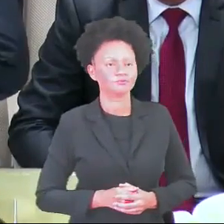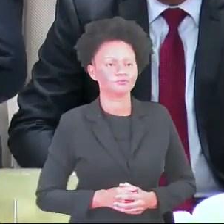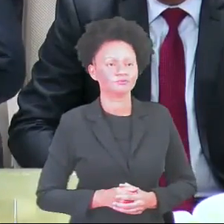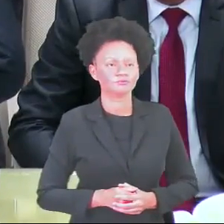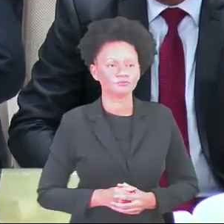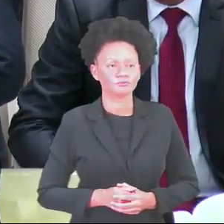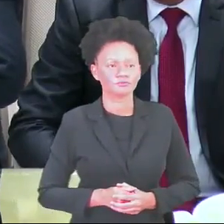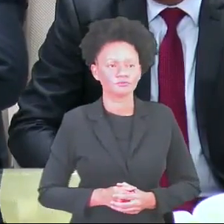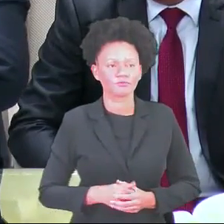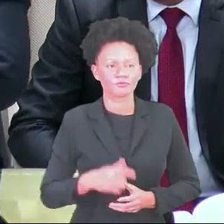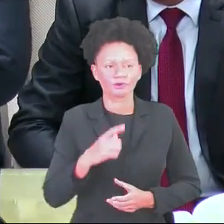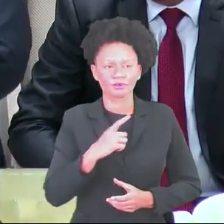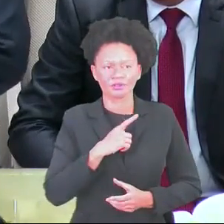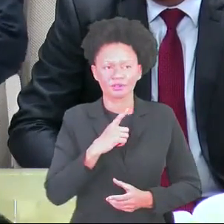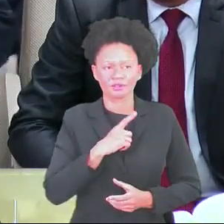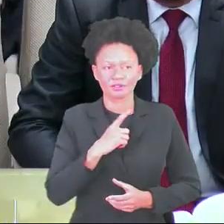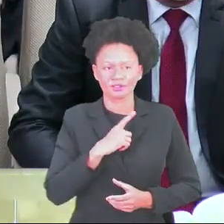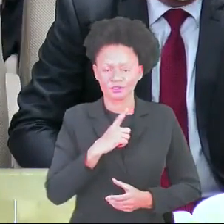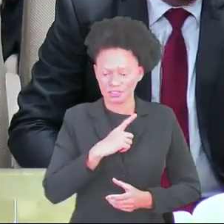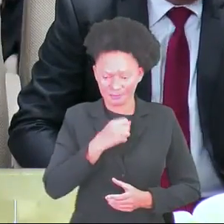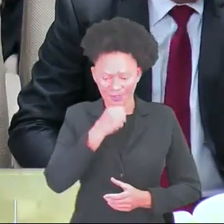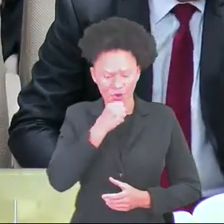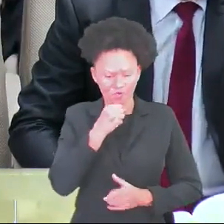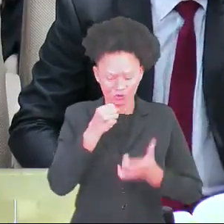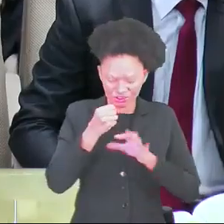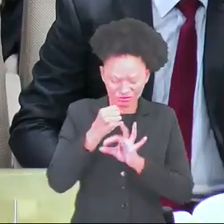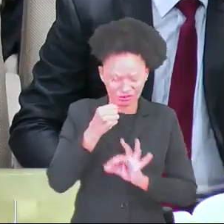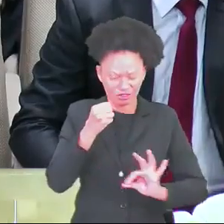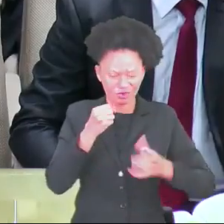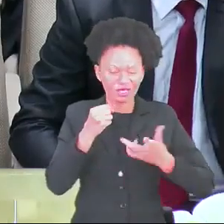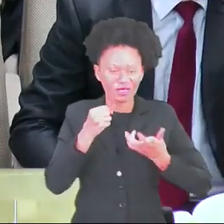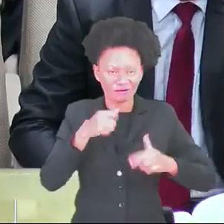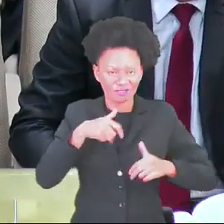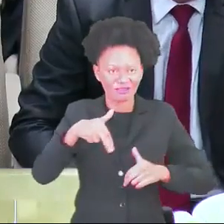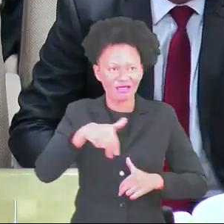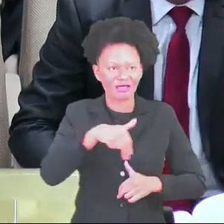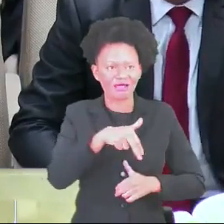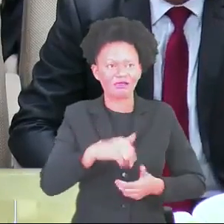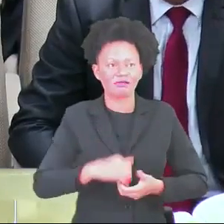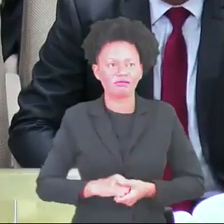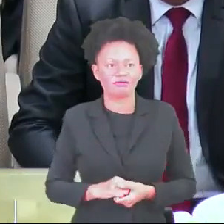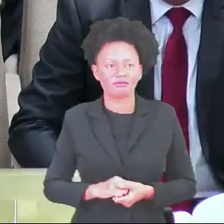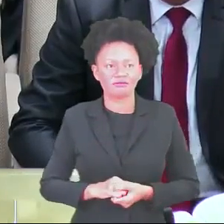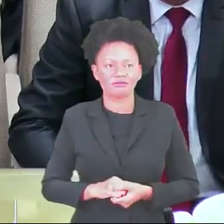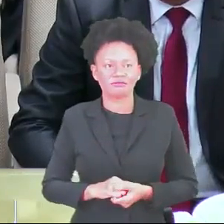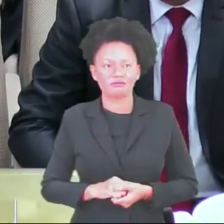aqui tem um microfone sem fio que eu posso andar um pouquinho. Irmãos, olhe para cá.